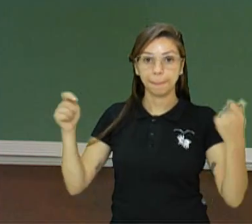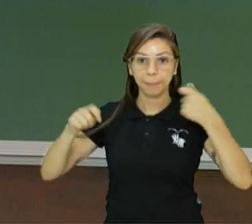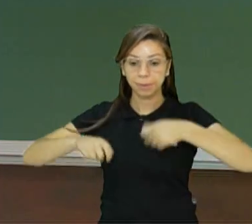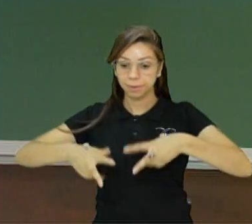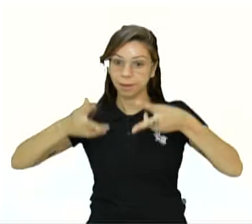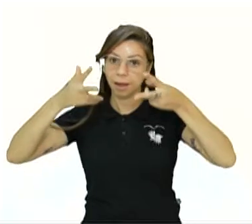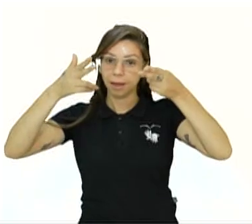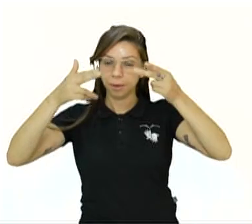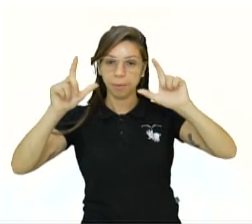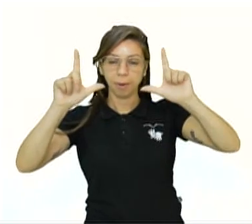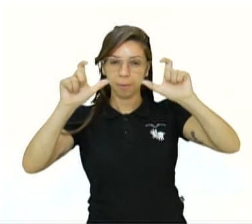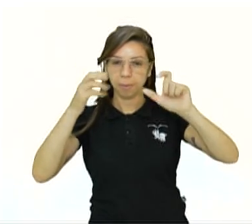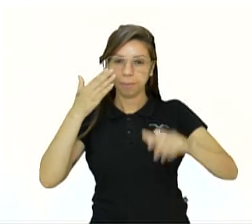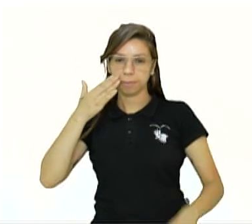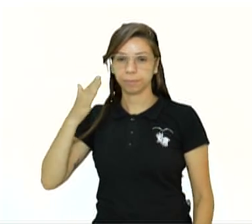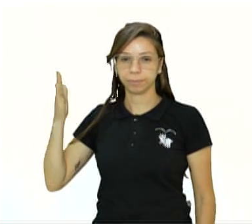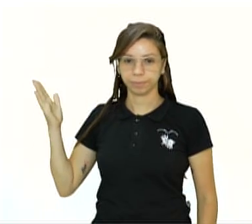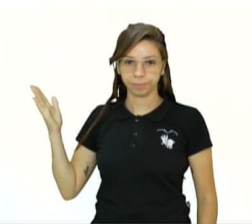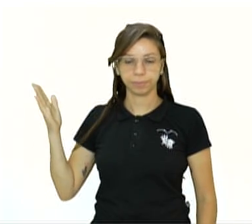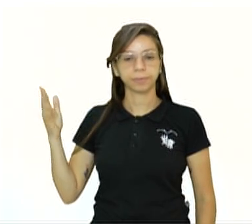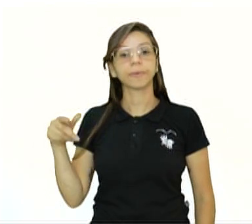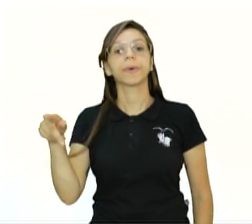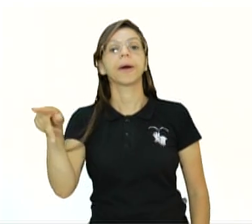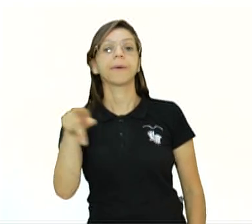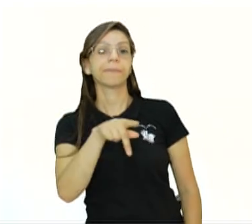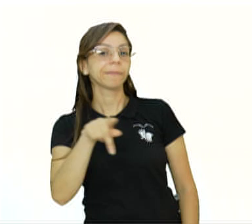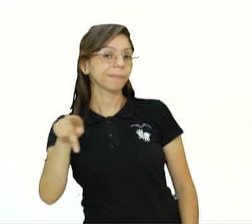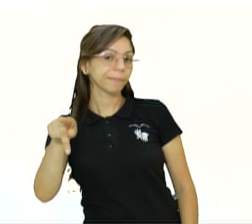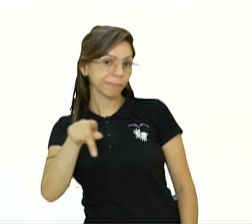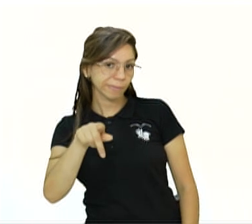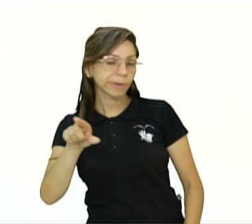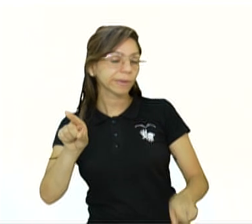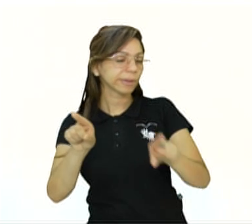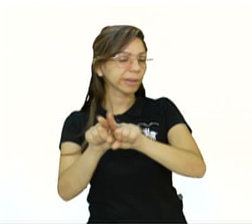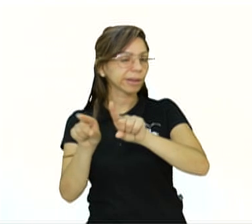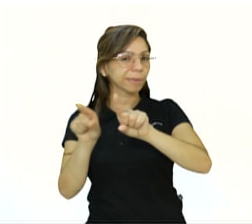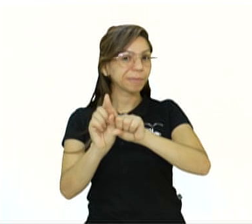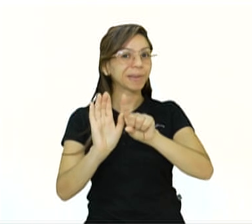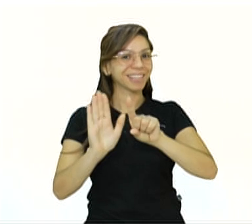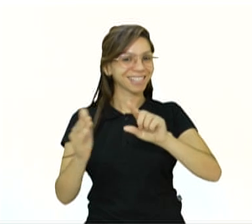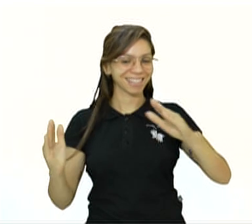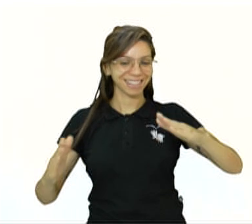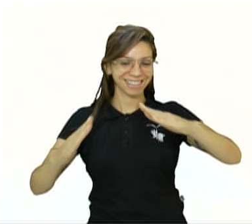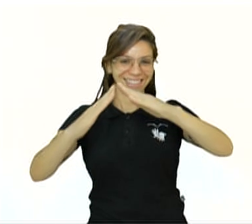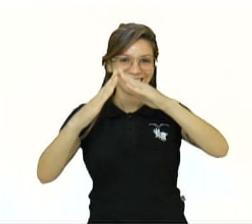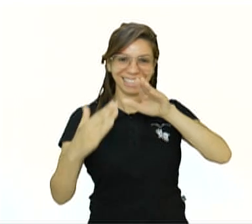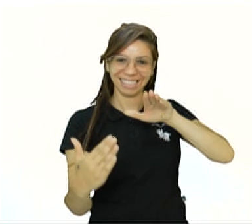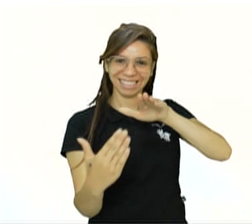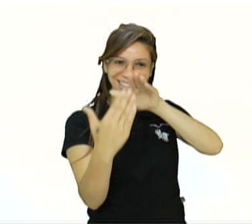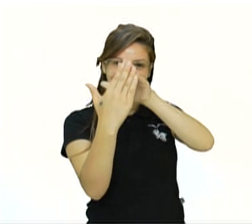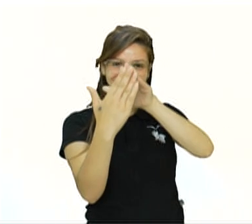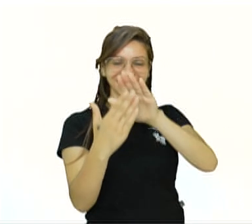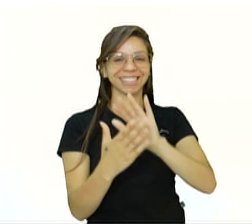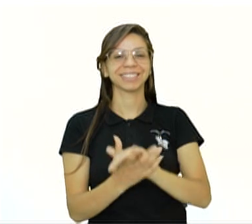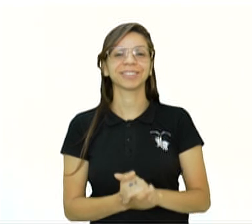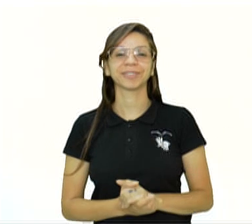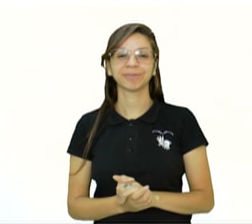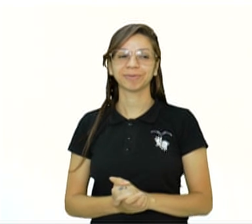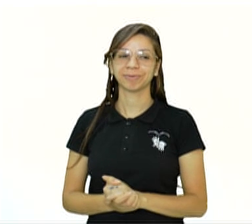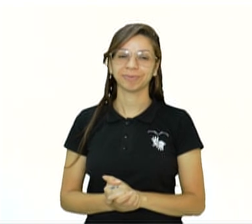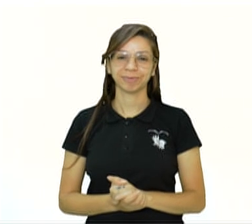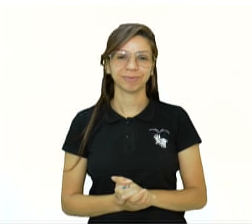a pirâmide de vocês. A prof também fez a pirâmide. Olhem aqui então a